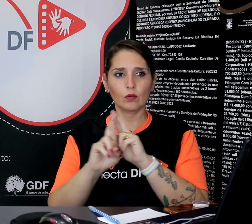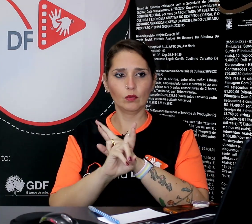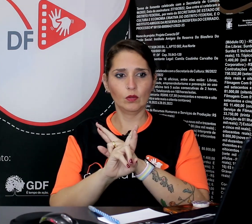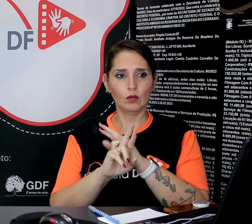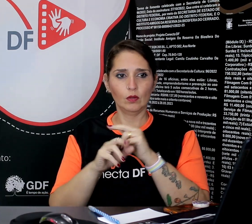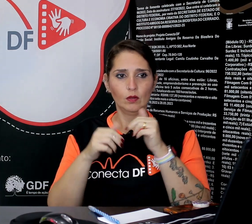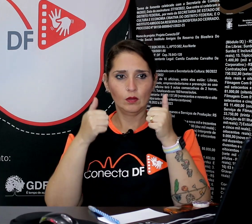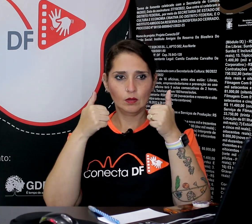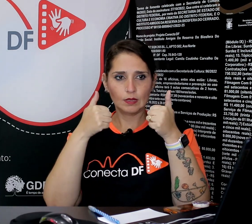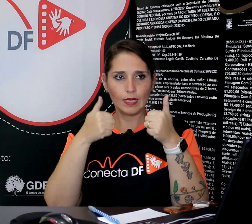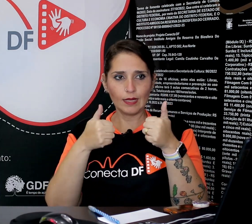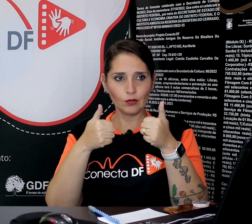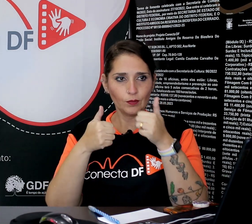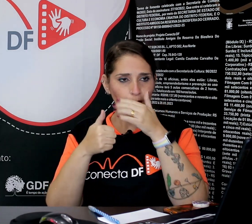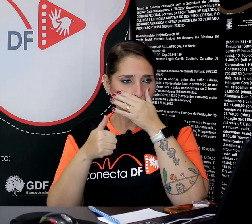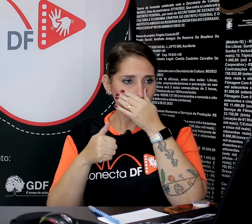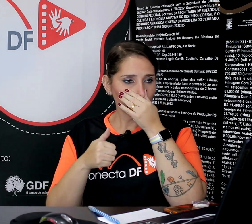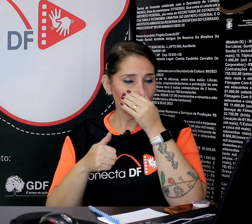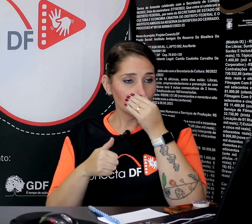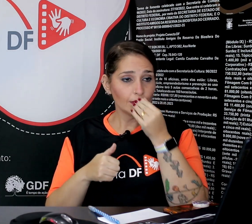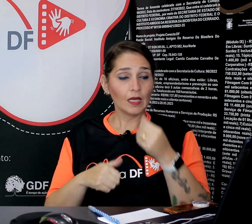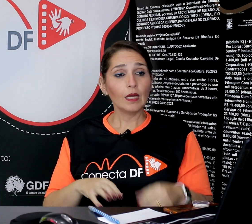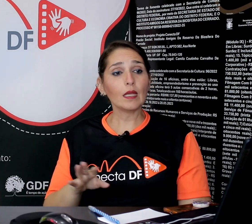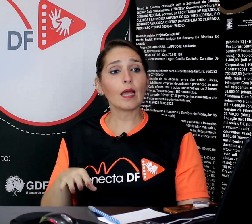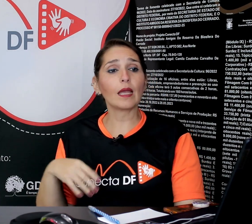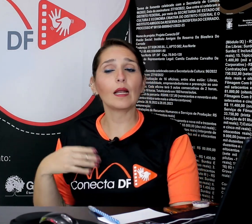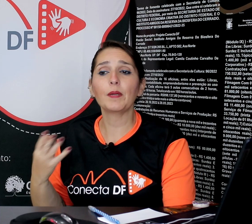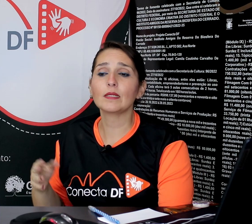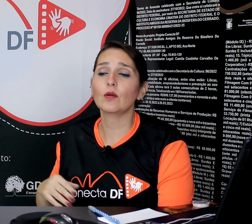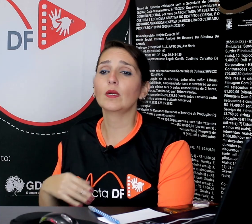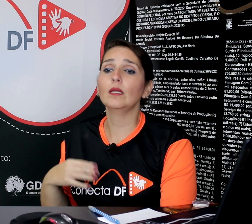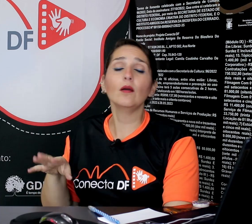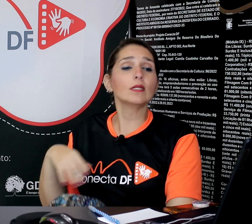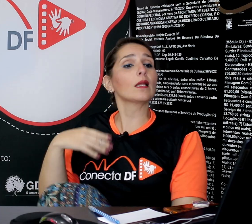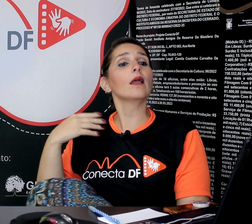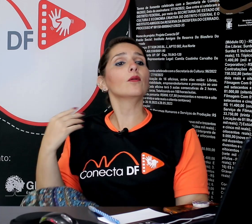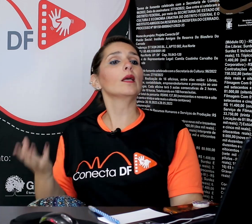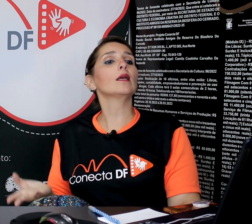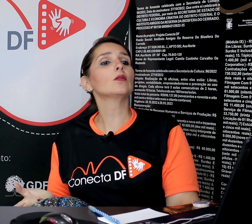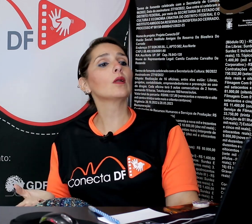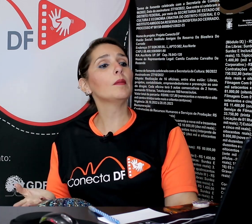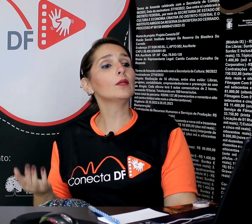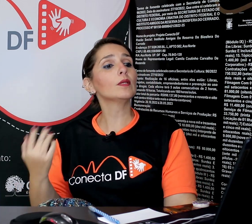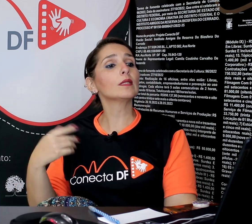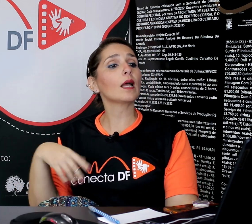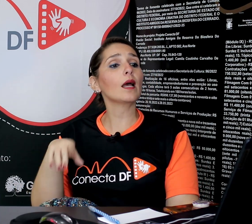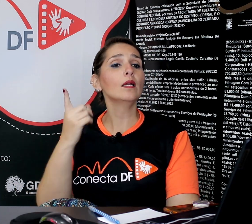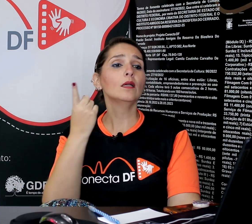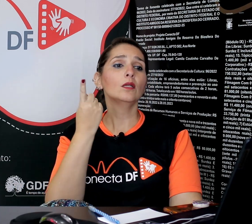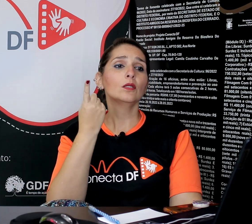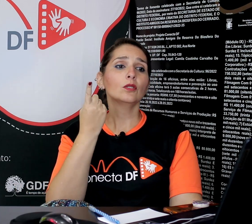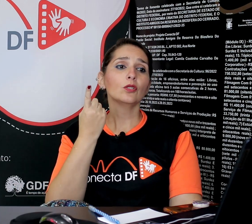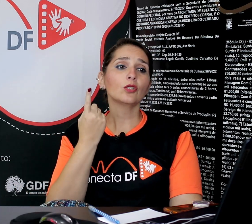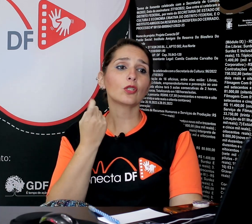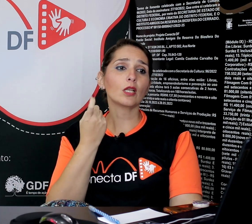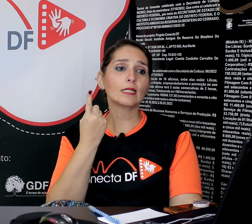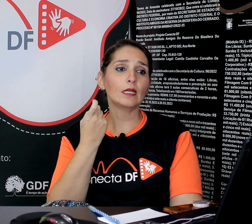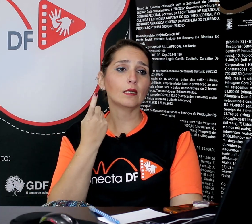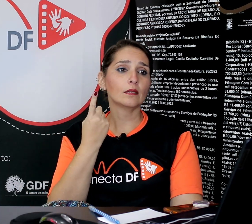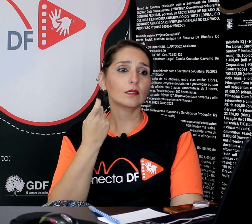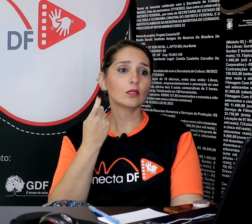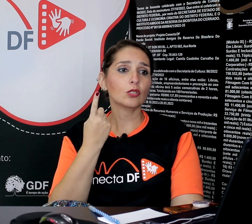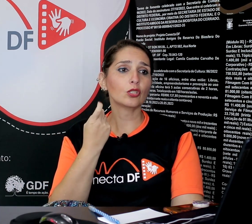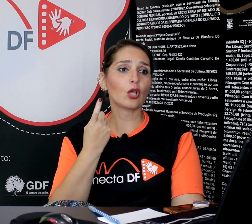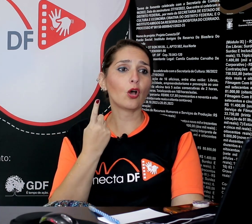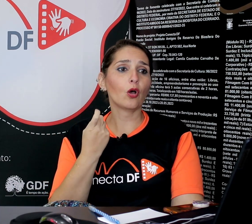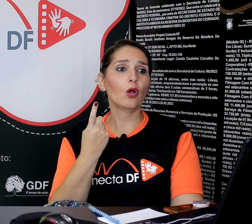sinal. Certo? E aquela pessoa que não está em um relacionamento está